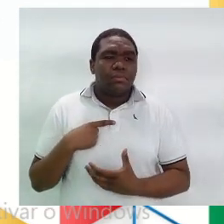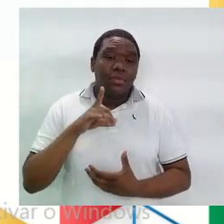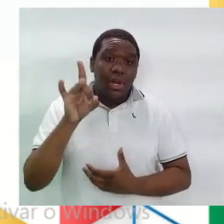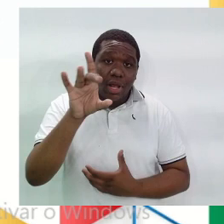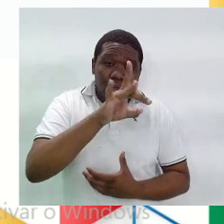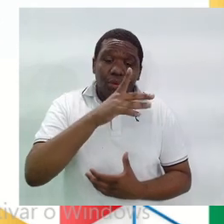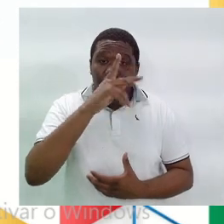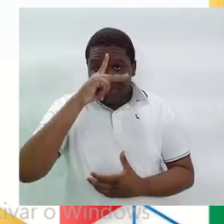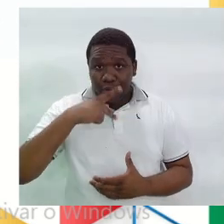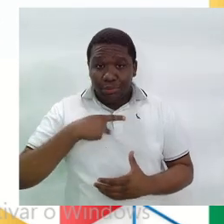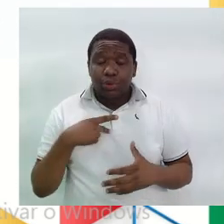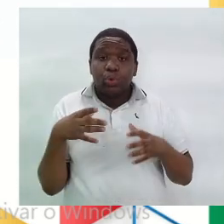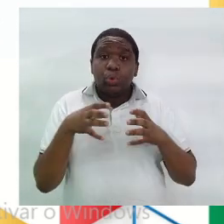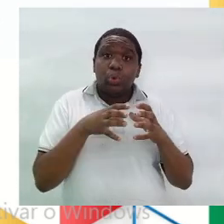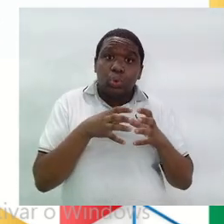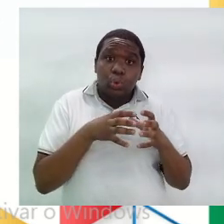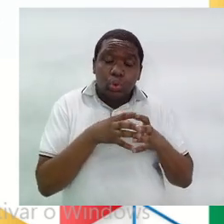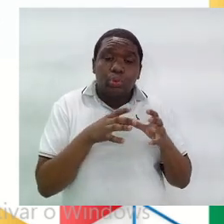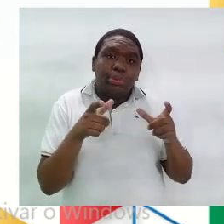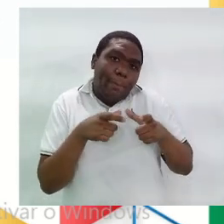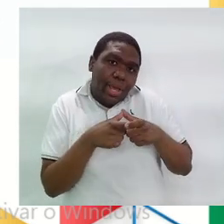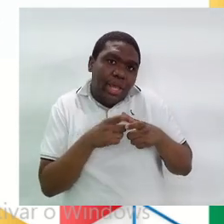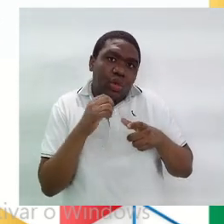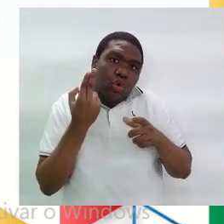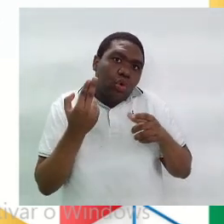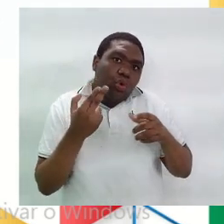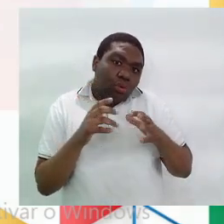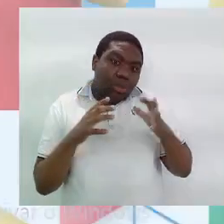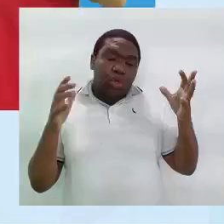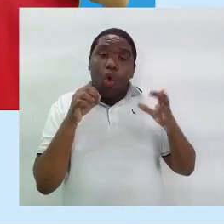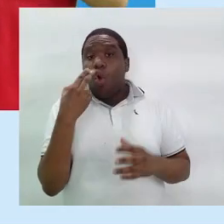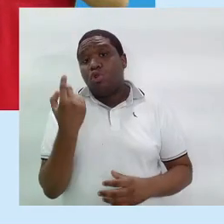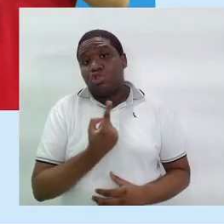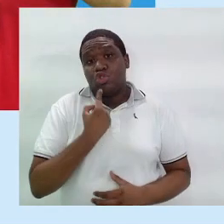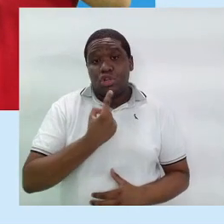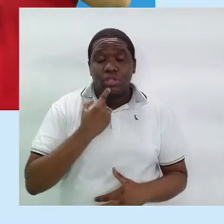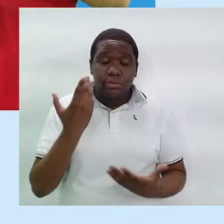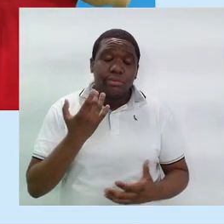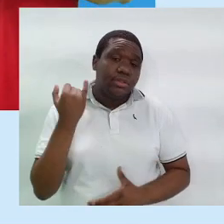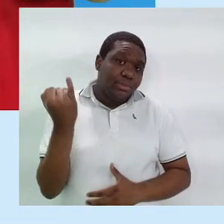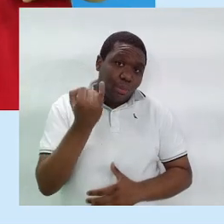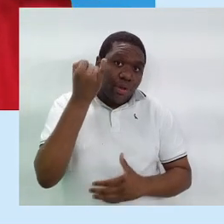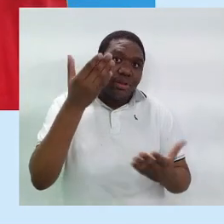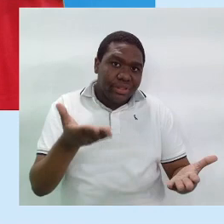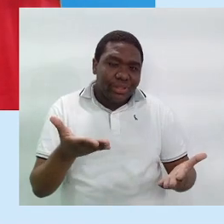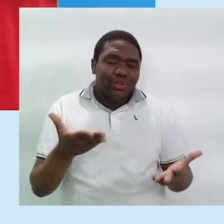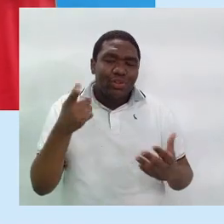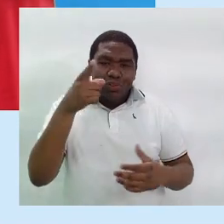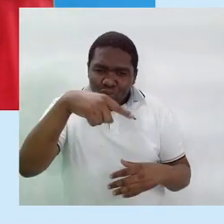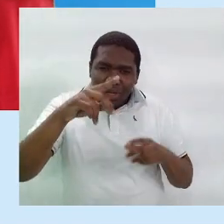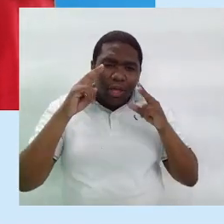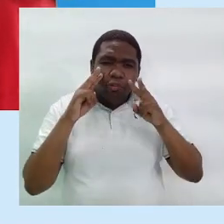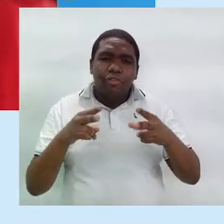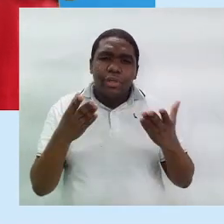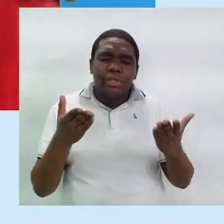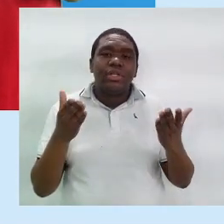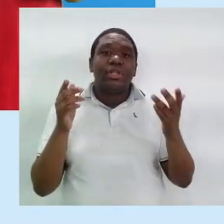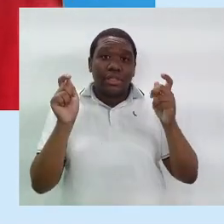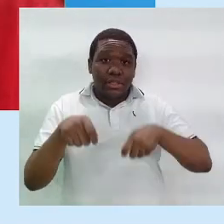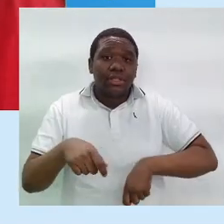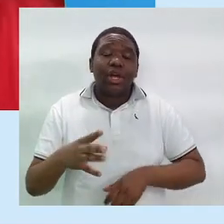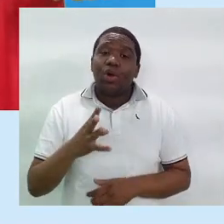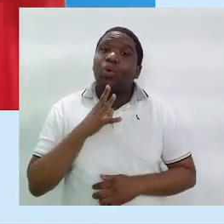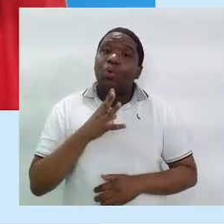ritos, ou em grupos grandes ou pequenos, ou sozinhos. É importante isso. Então vejam só, já dá para conhecer,